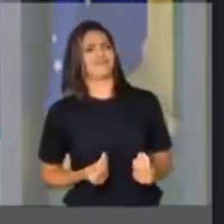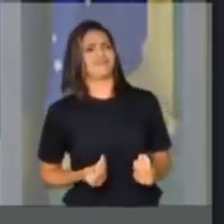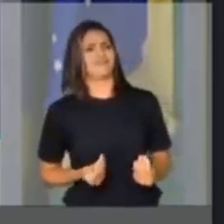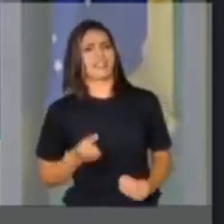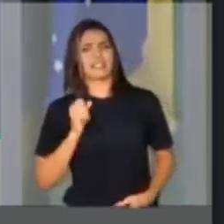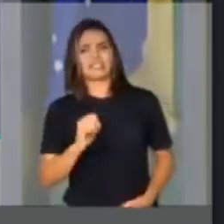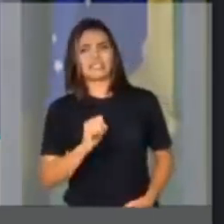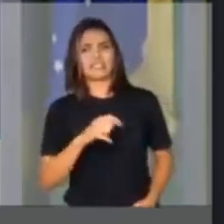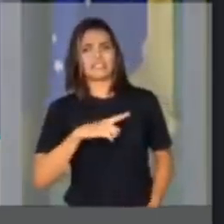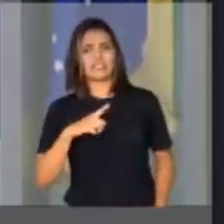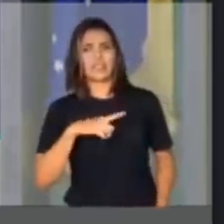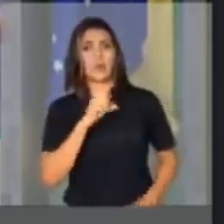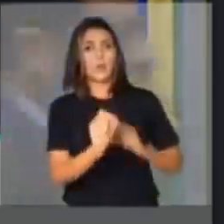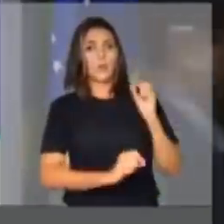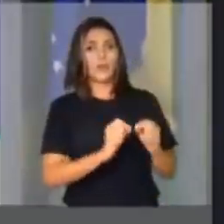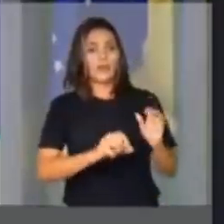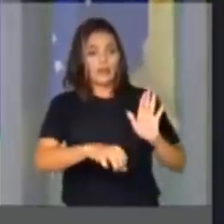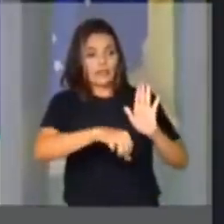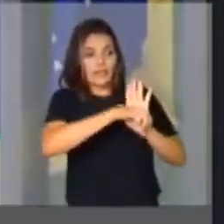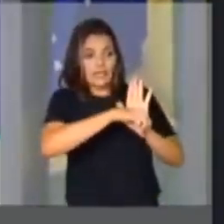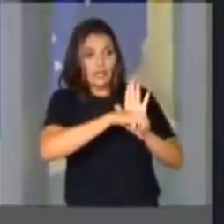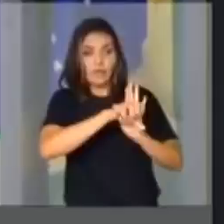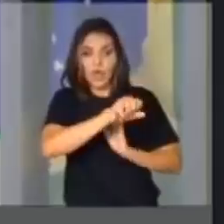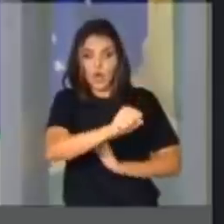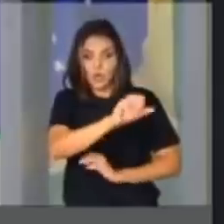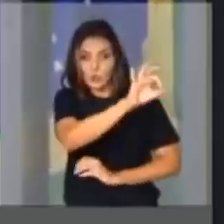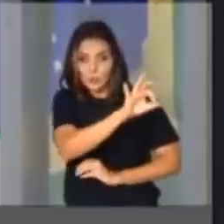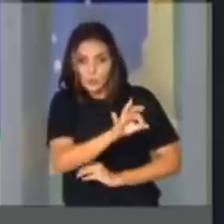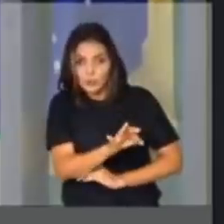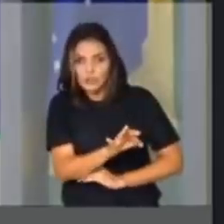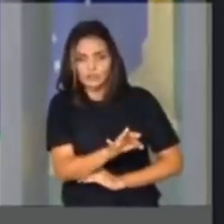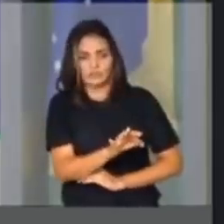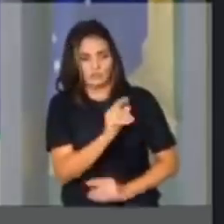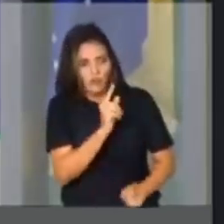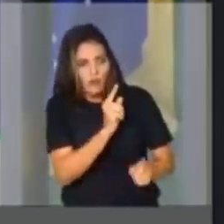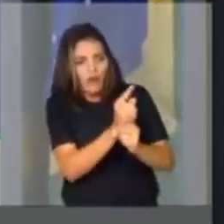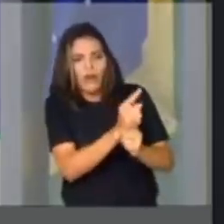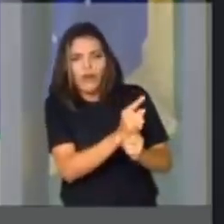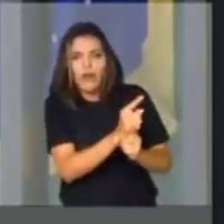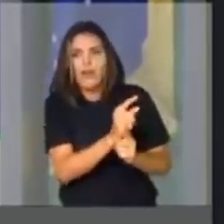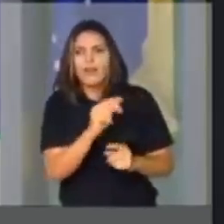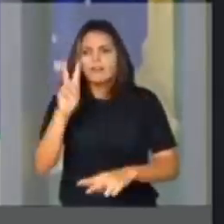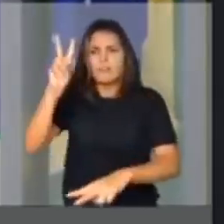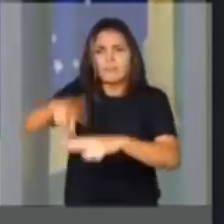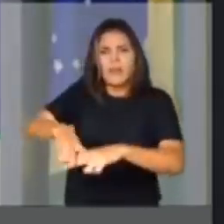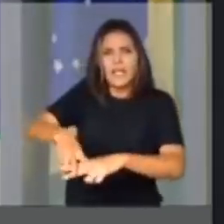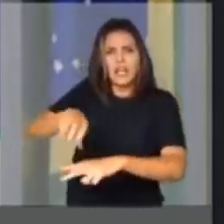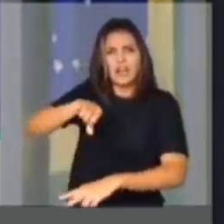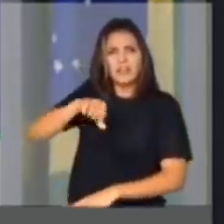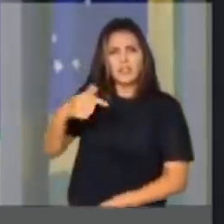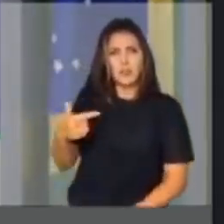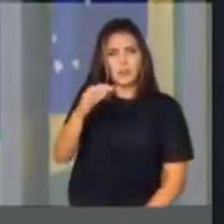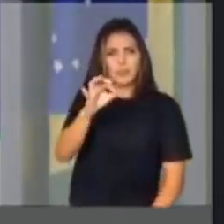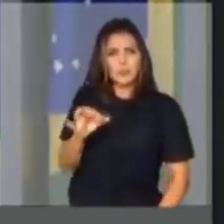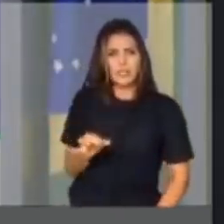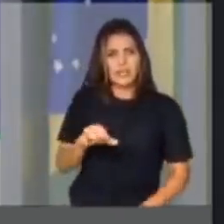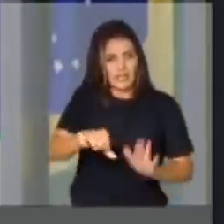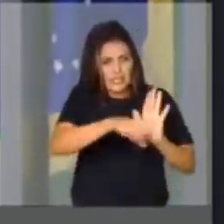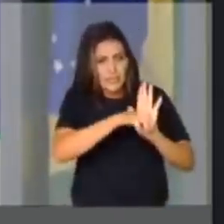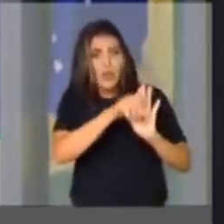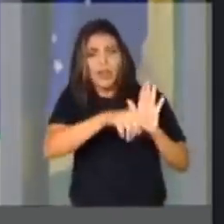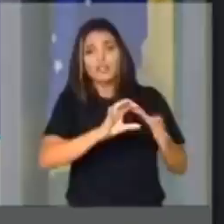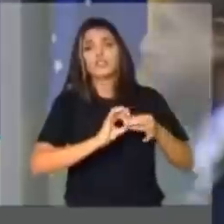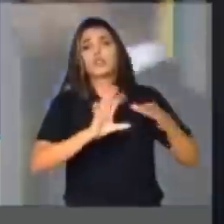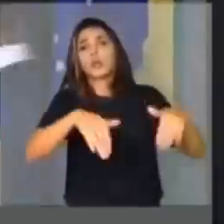gente tem uma taxa de elucidação de crimes de 8%, como é que a gente pode prender muito se 92% quem comete crime está solto na